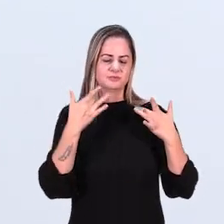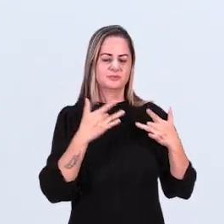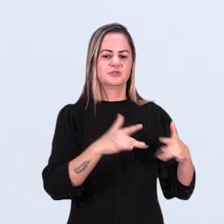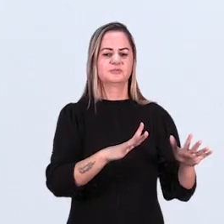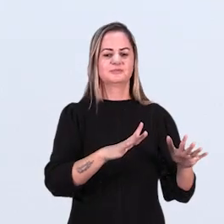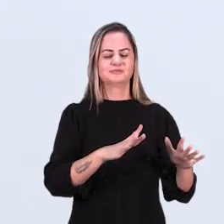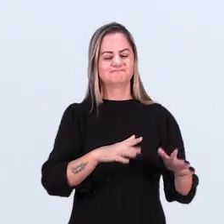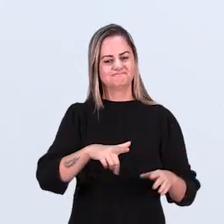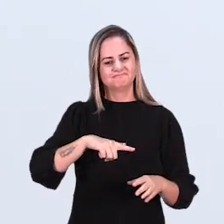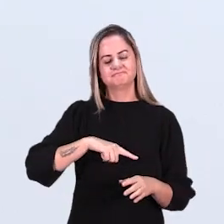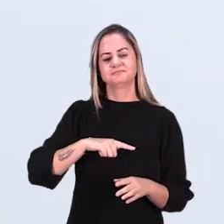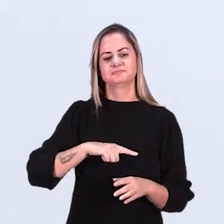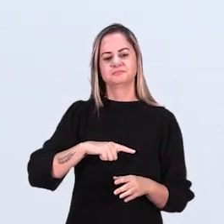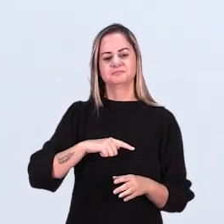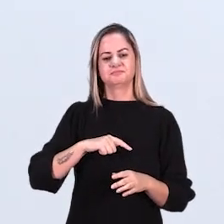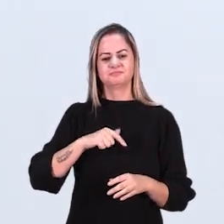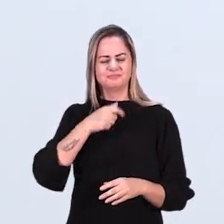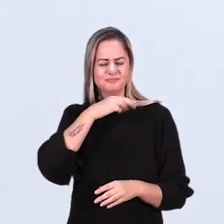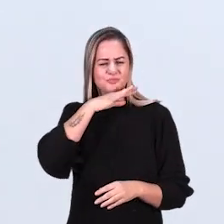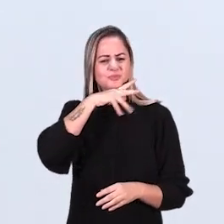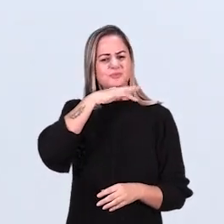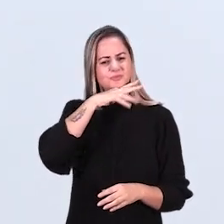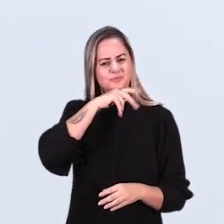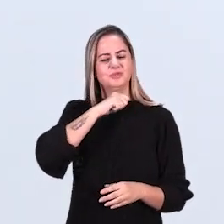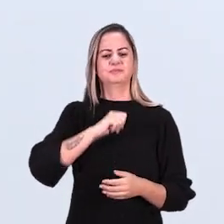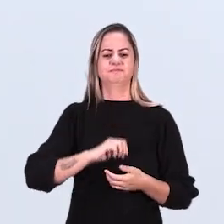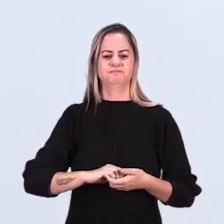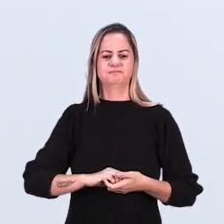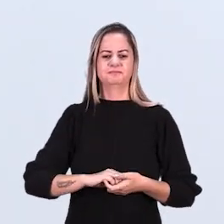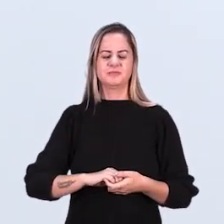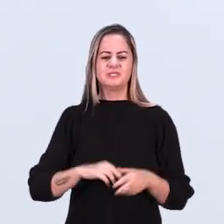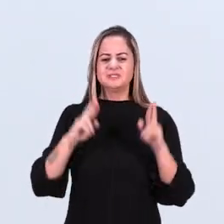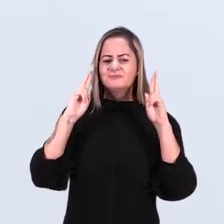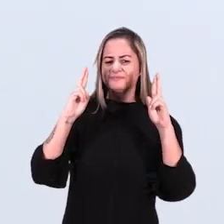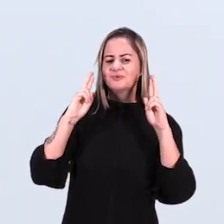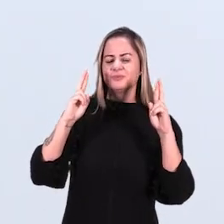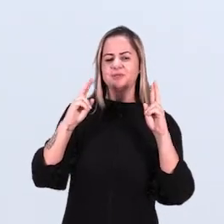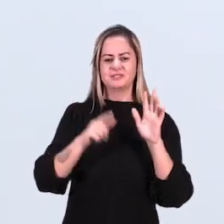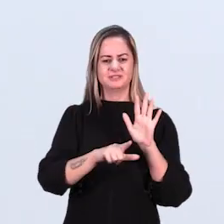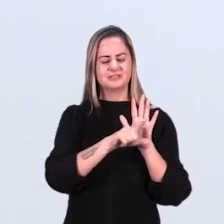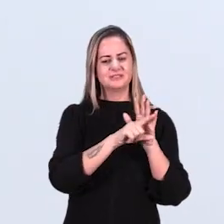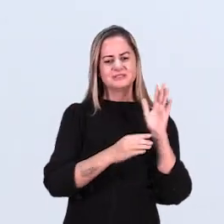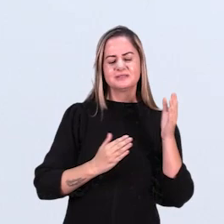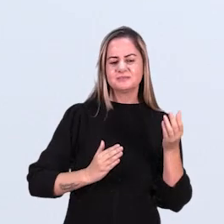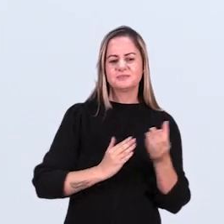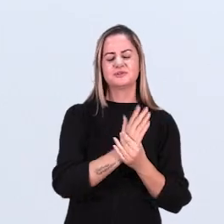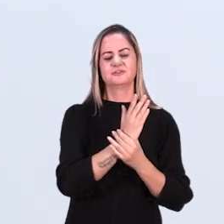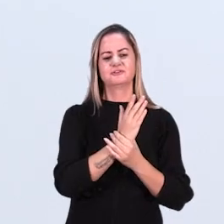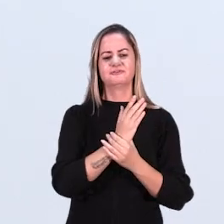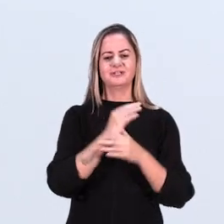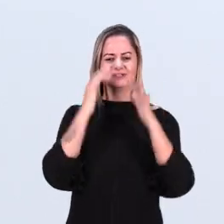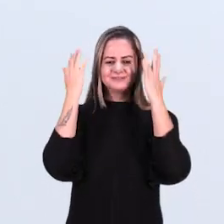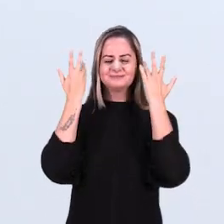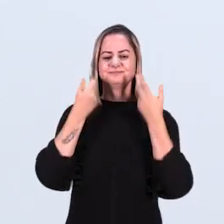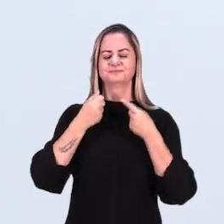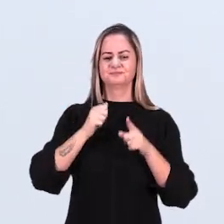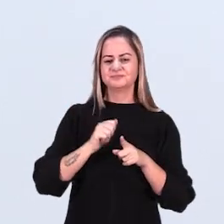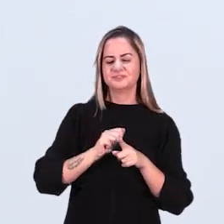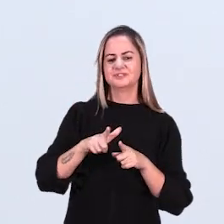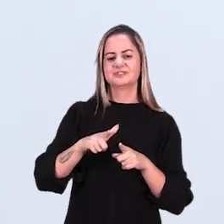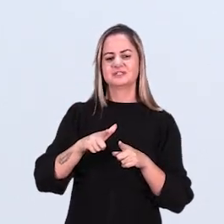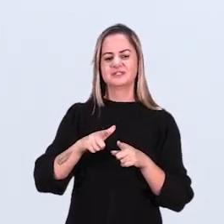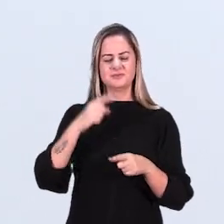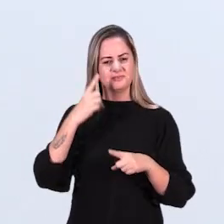vem acontecendo. Isso é uma prática muito ruim e esperemos com este mecanismo de lei seja proibida esta prática